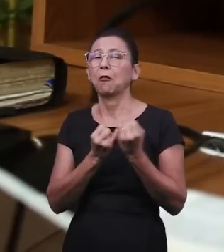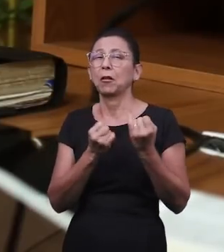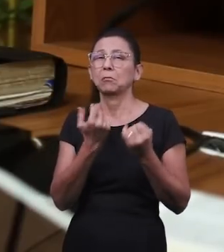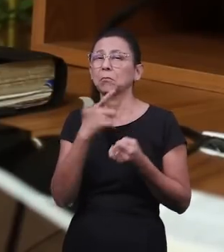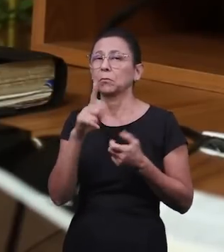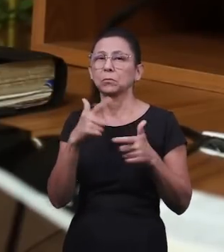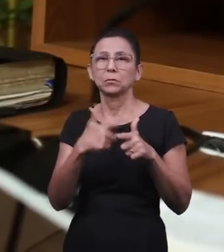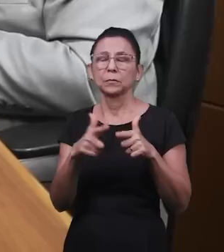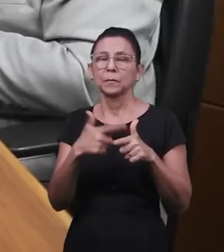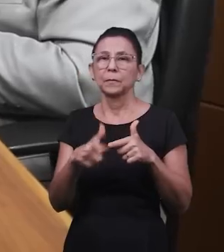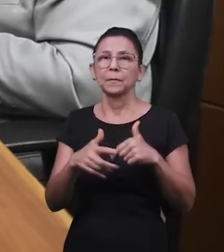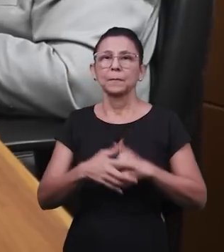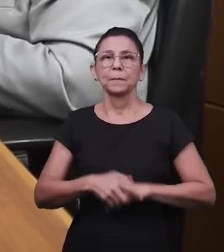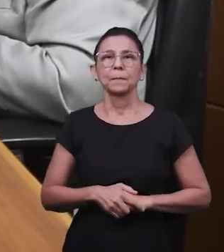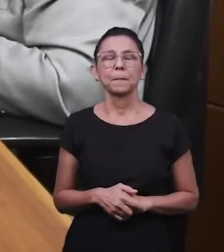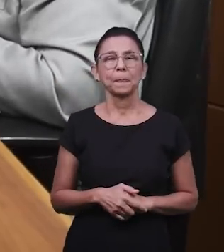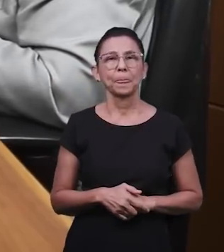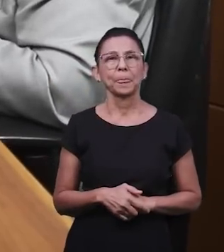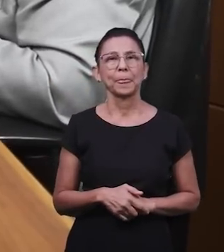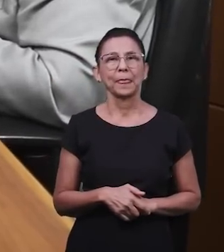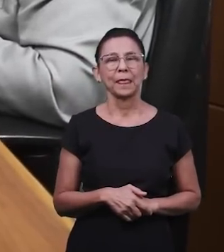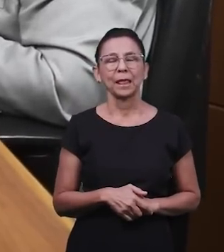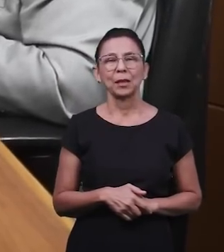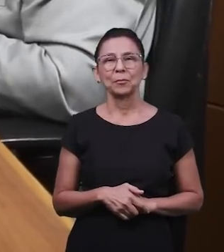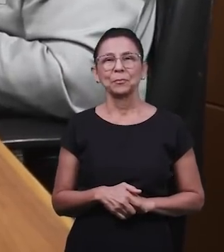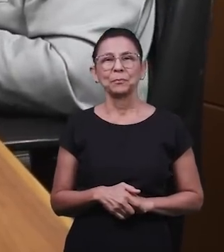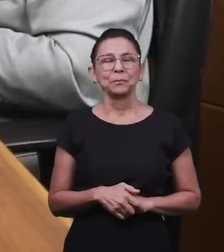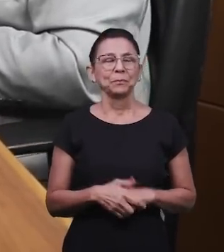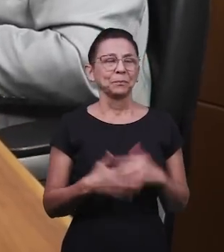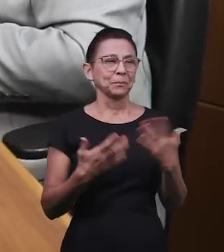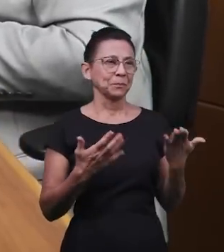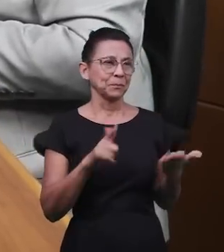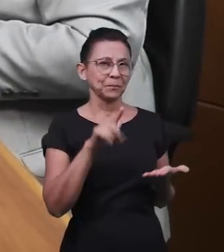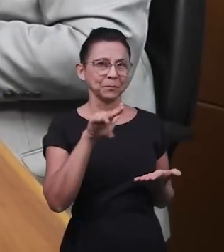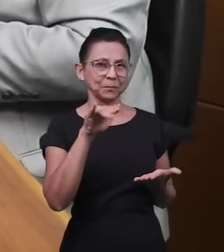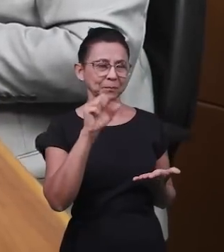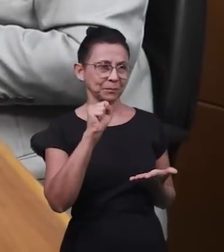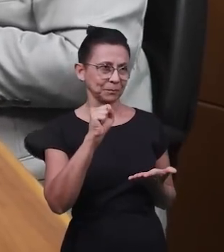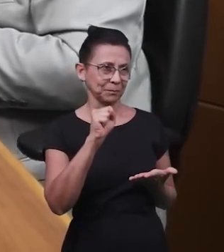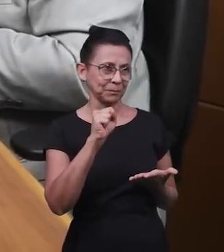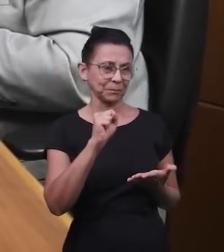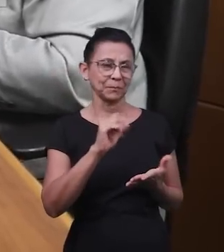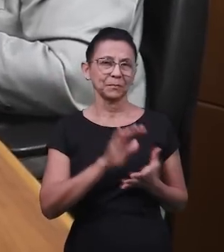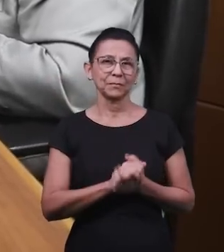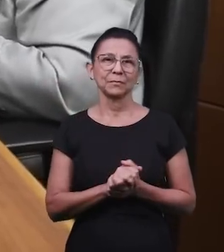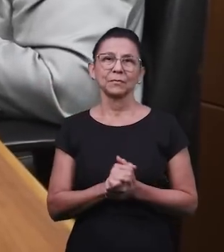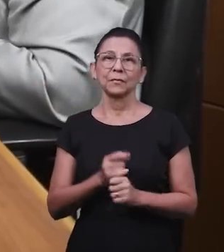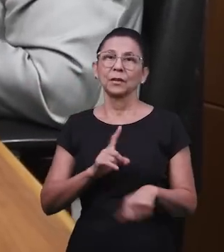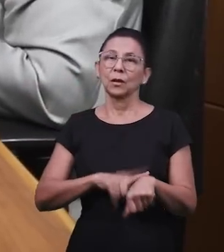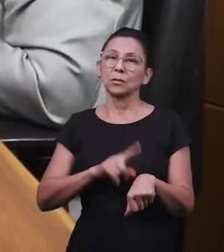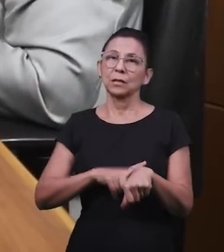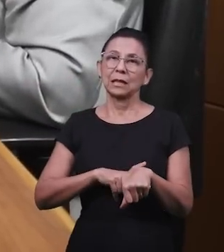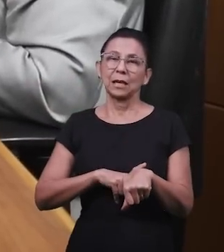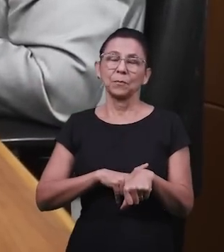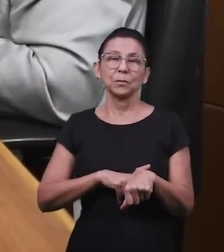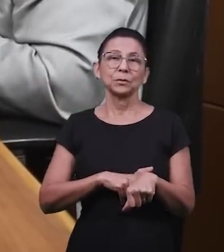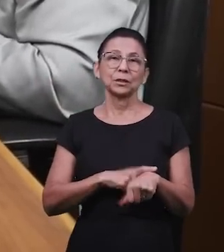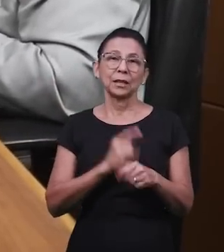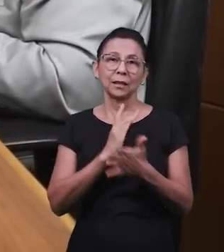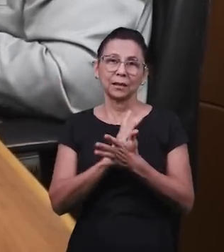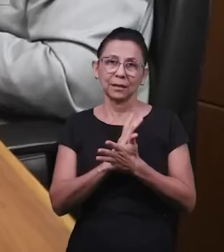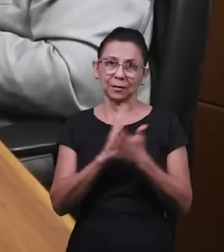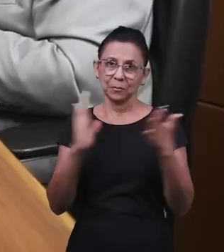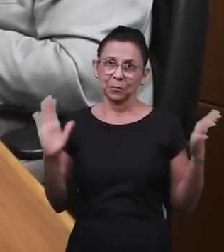servo. Certo? Amém. Luiz, nosso tempo já estourou aqui,